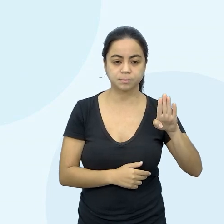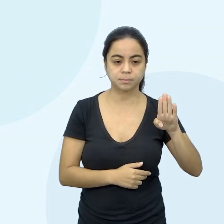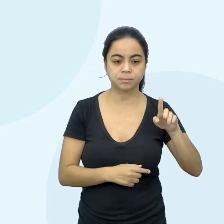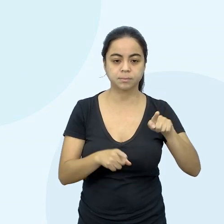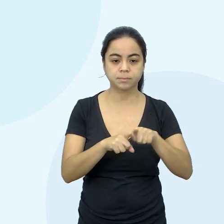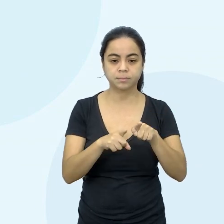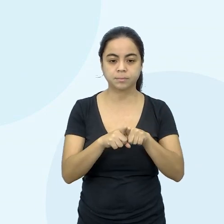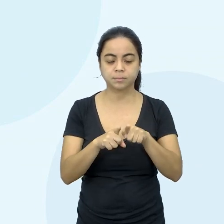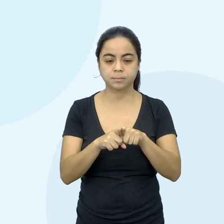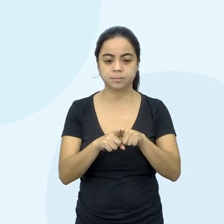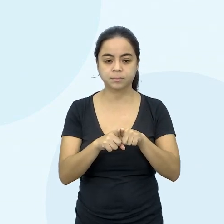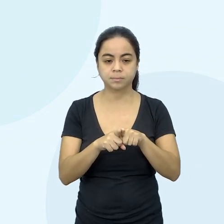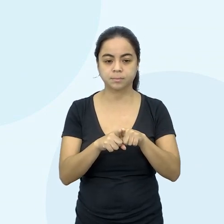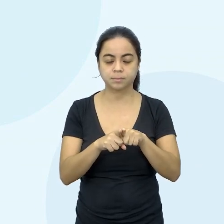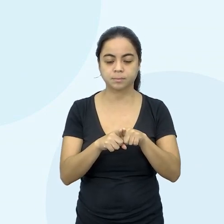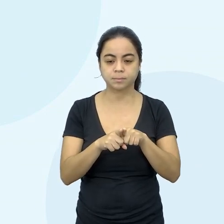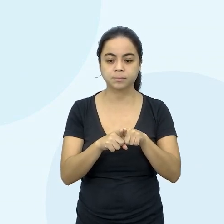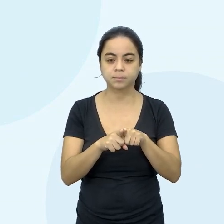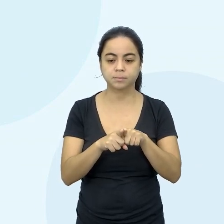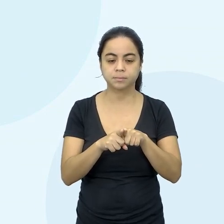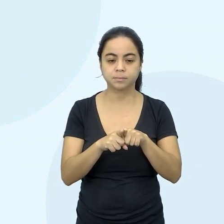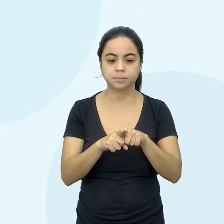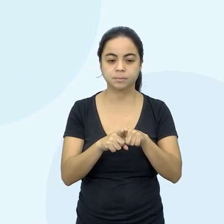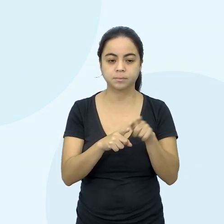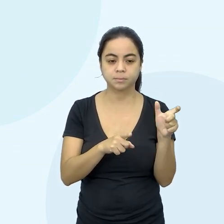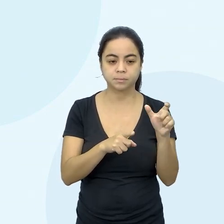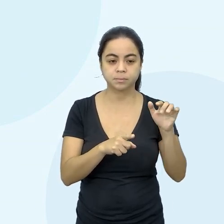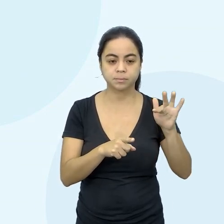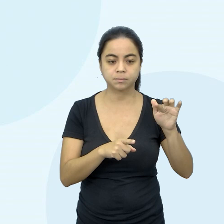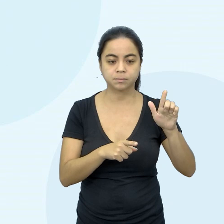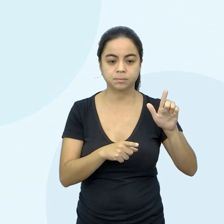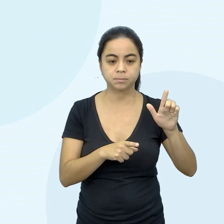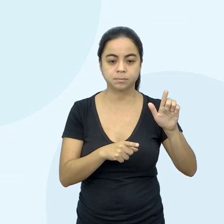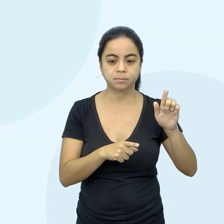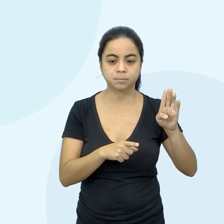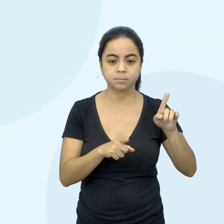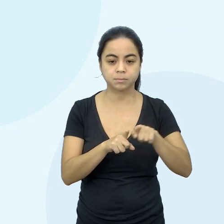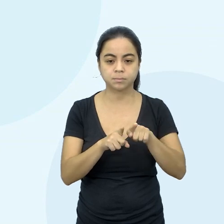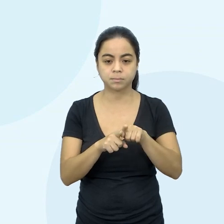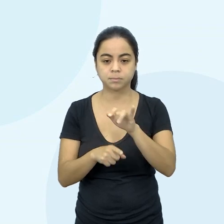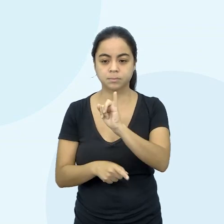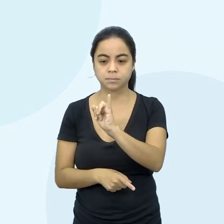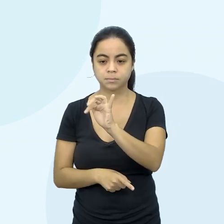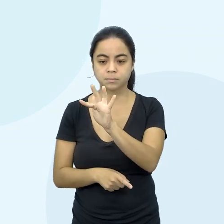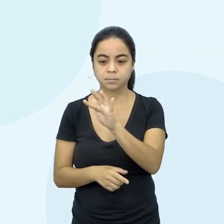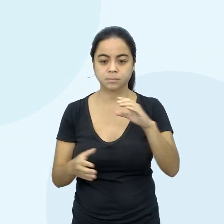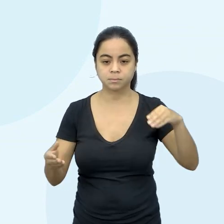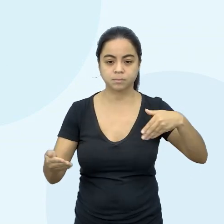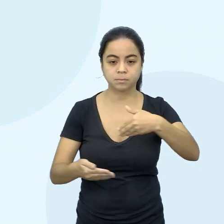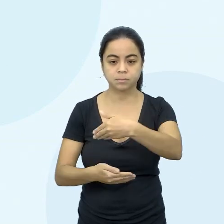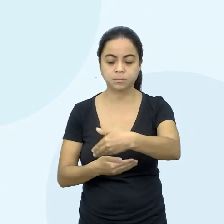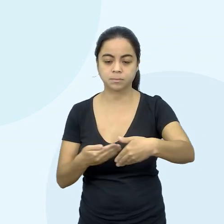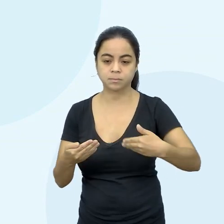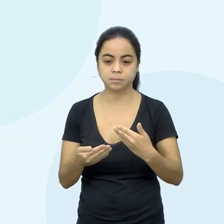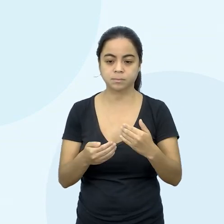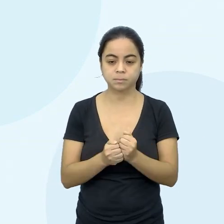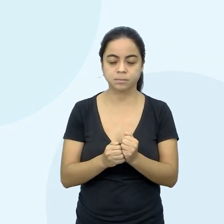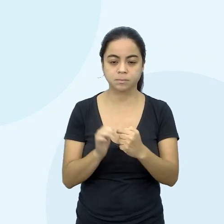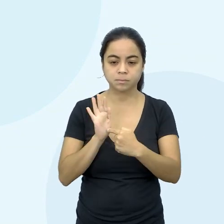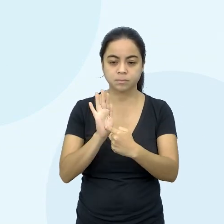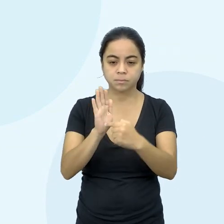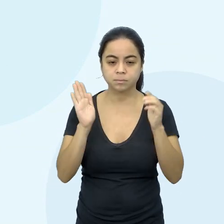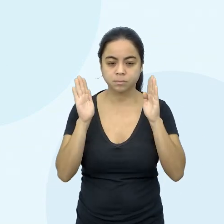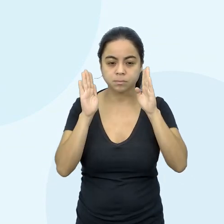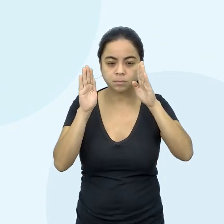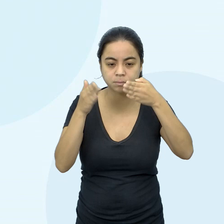geral básica, que é o FGB, a sigla, né? E dos eixos estruturantes, IF, que é itinerário formativo, dando